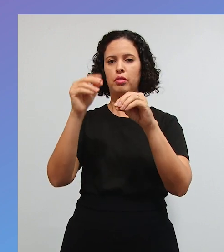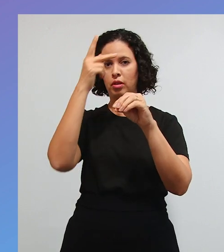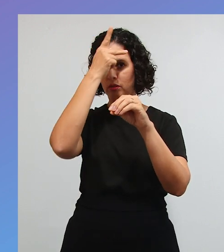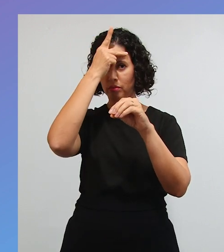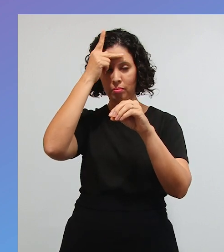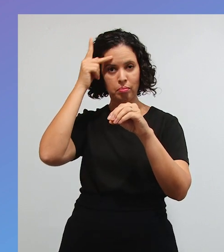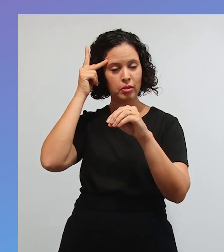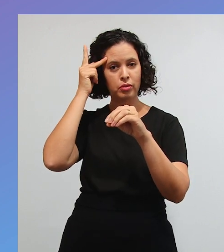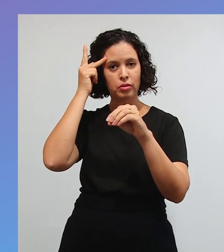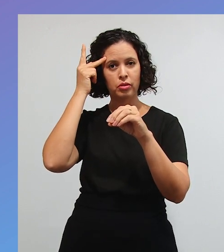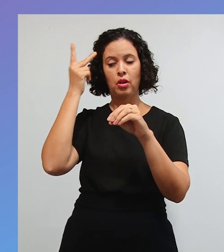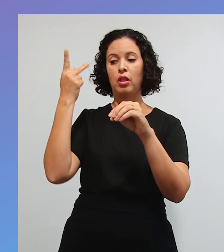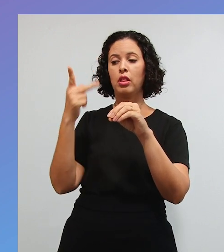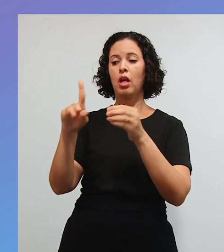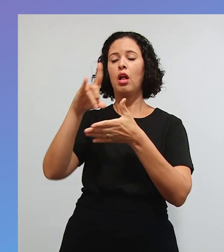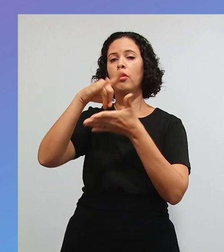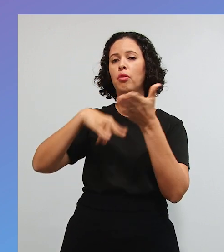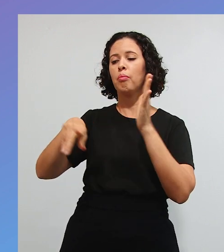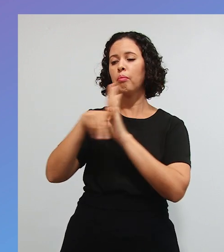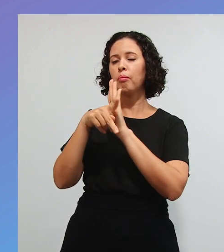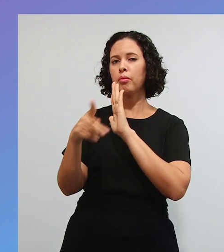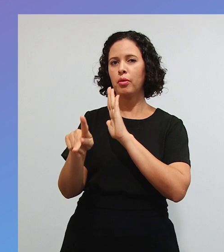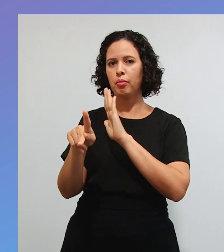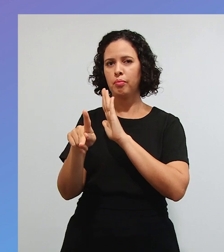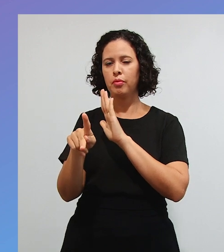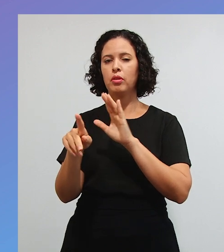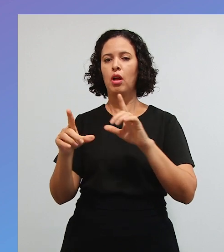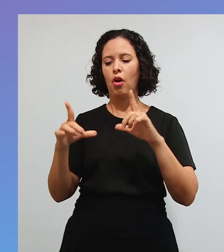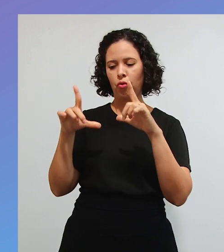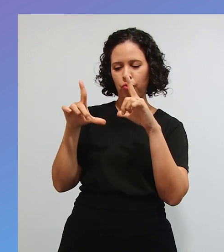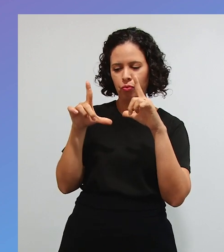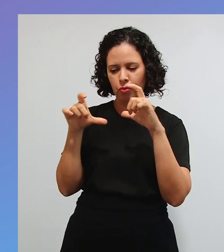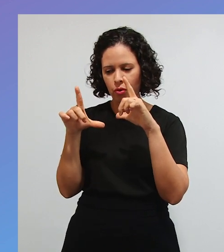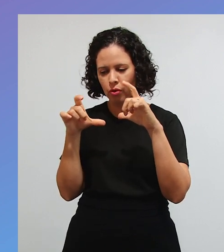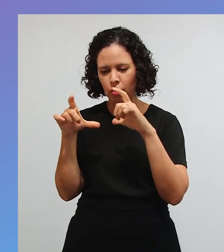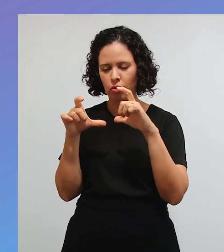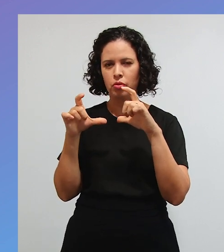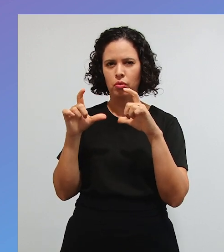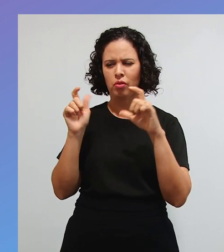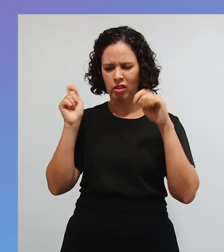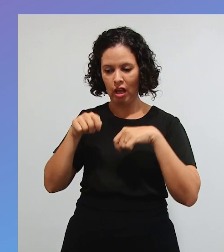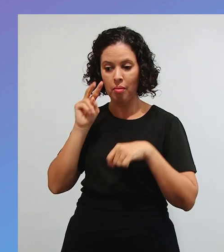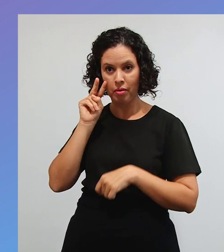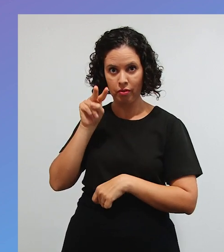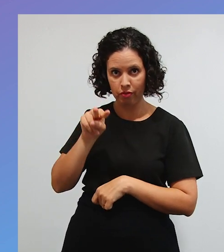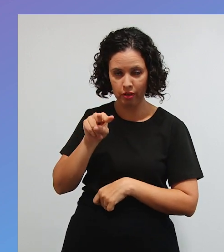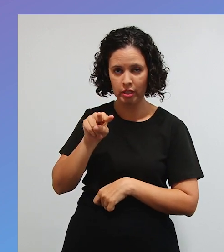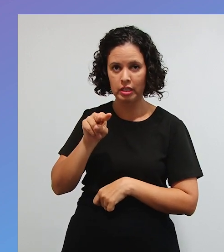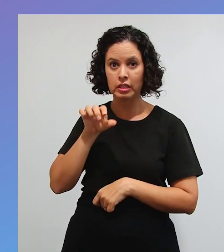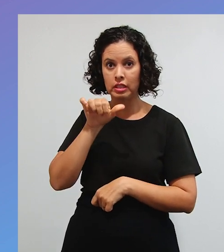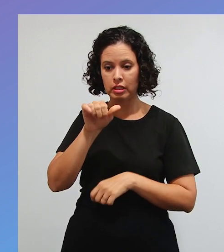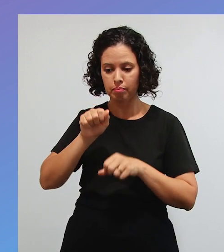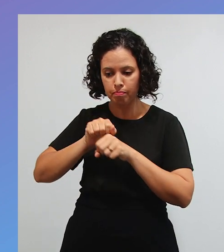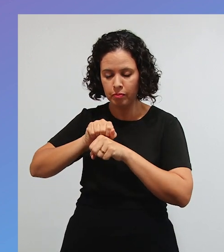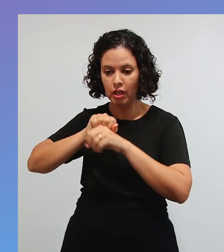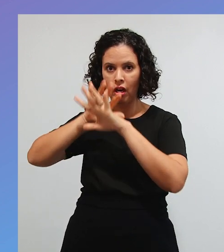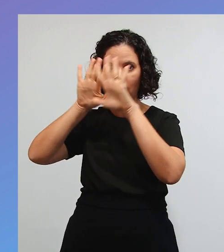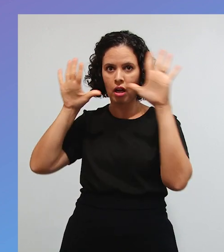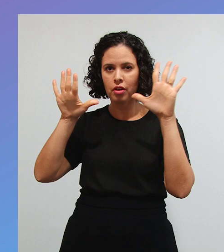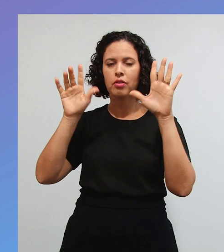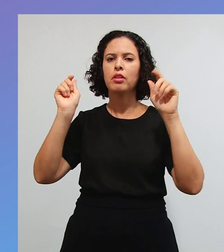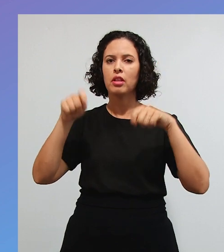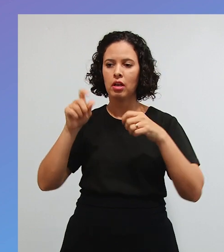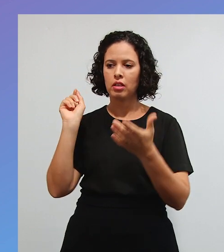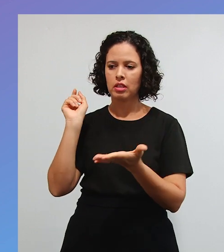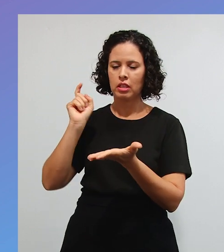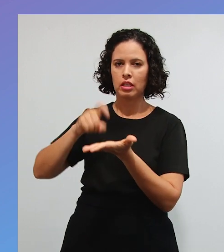das pessoas na qual o documento pertence. Tire a foto e veja se está legível. Se estiver legível, clique no